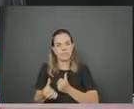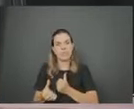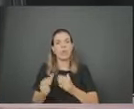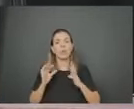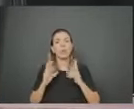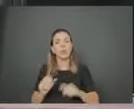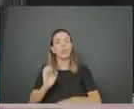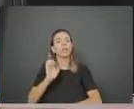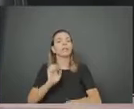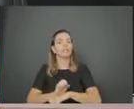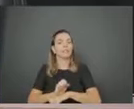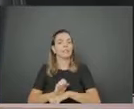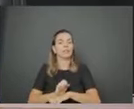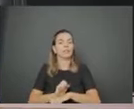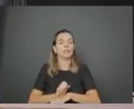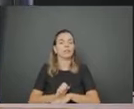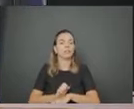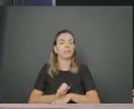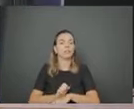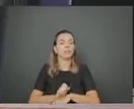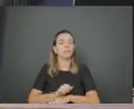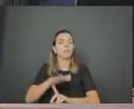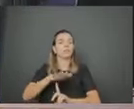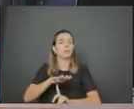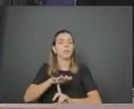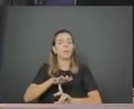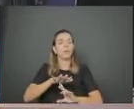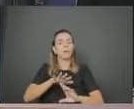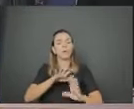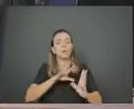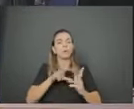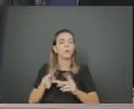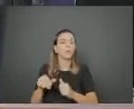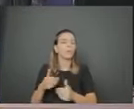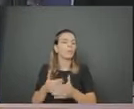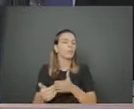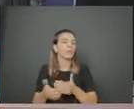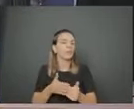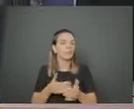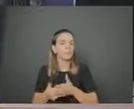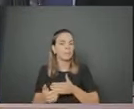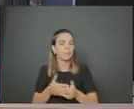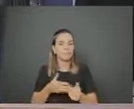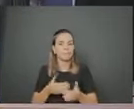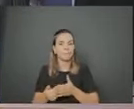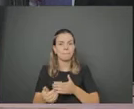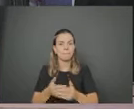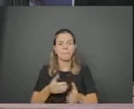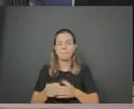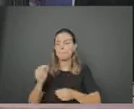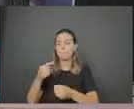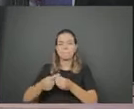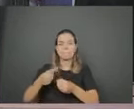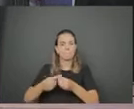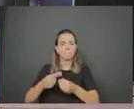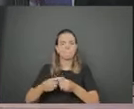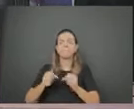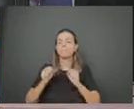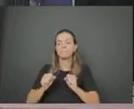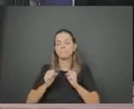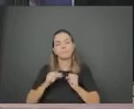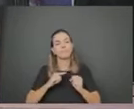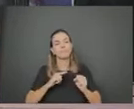digital, mas todo o Estado, ele esteja, independente do rótulo que seja adotado por esse ou por aquele município, né, ele esteja interligado